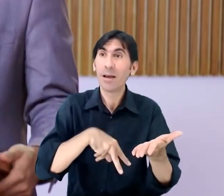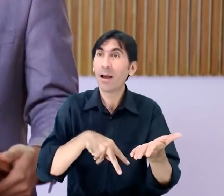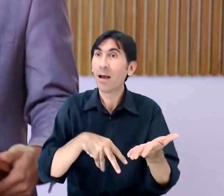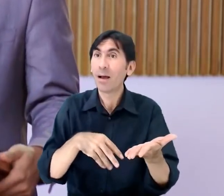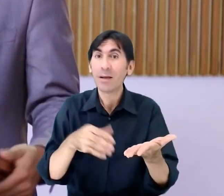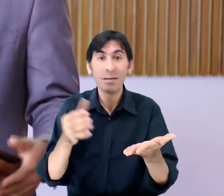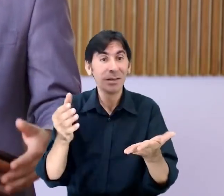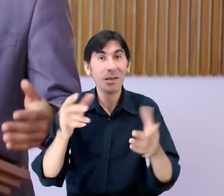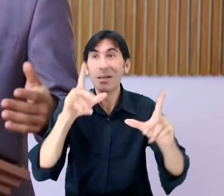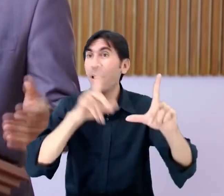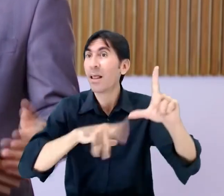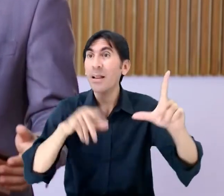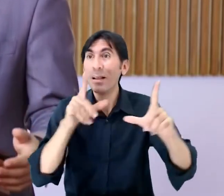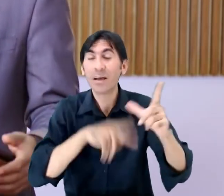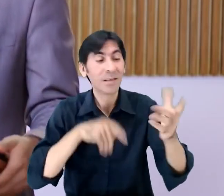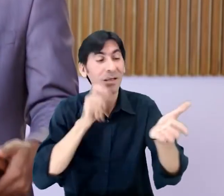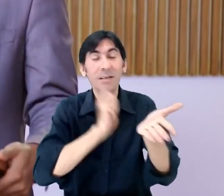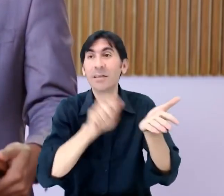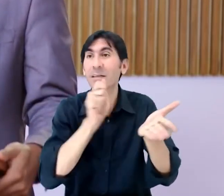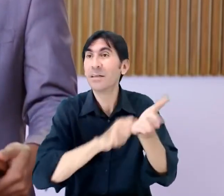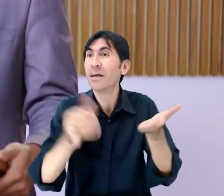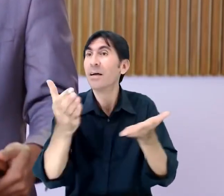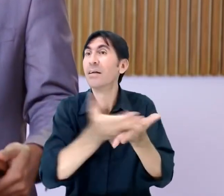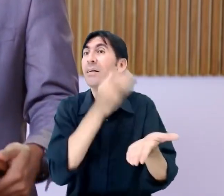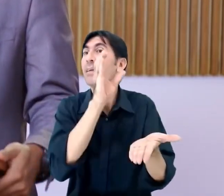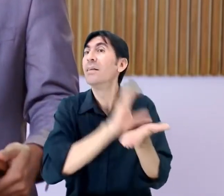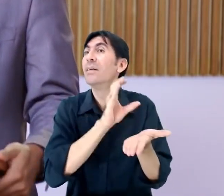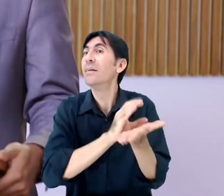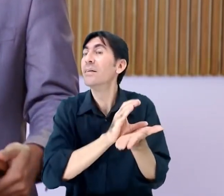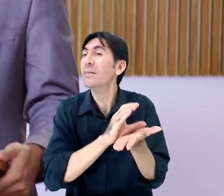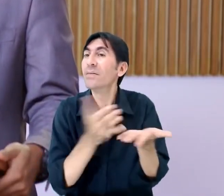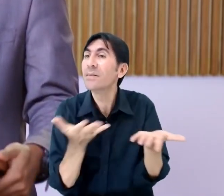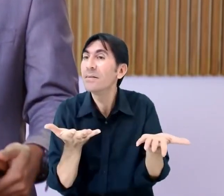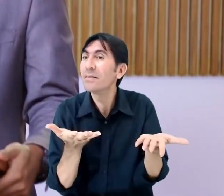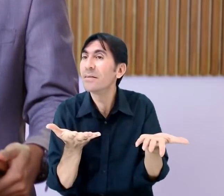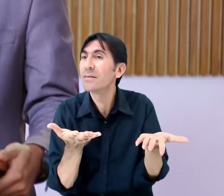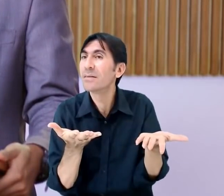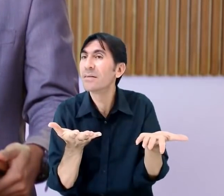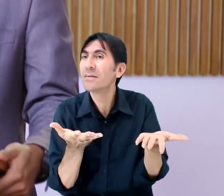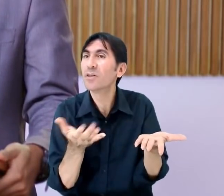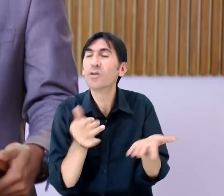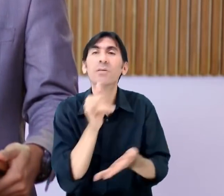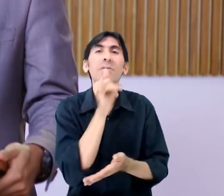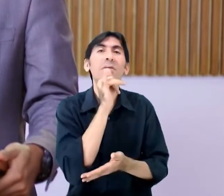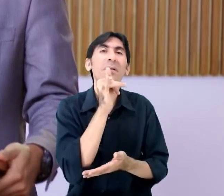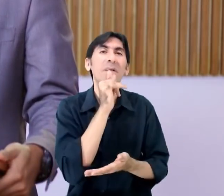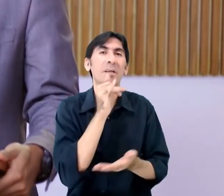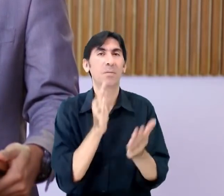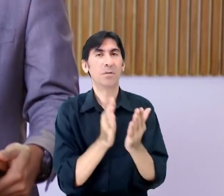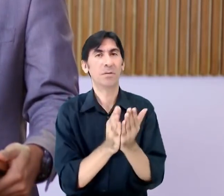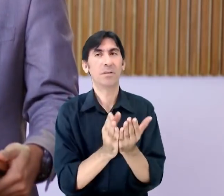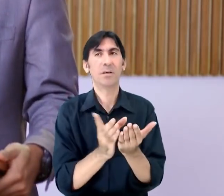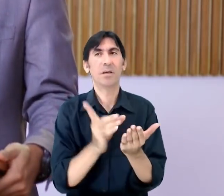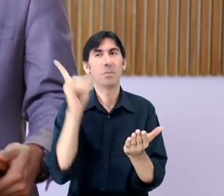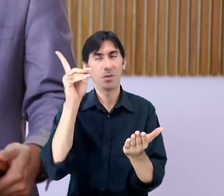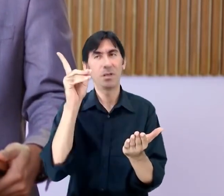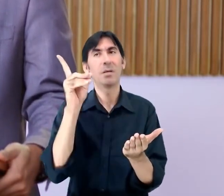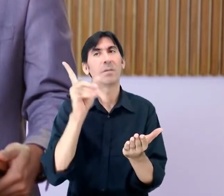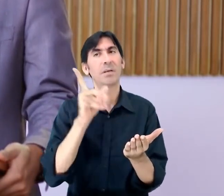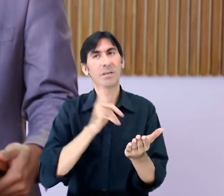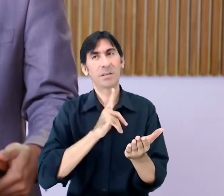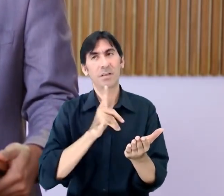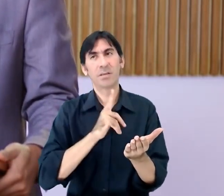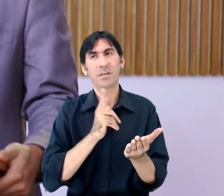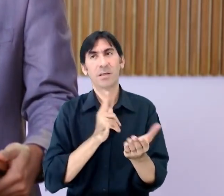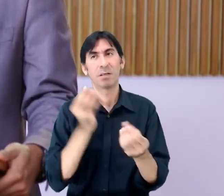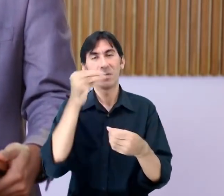verdade? Estamos falando aqui de livros. Por exemplo, a Bíblia é composta